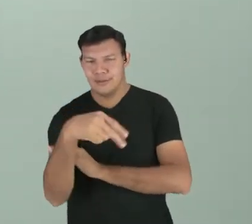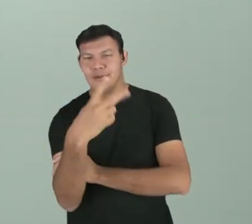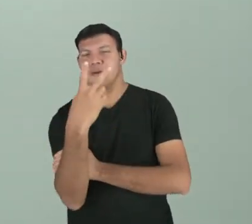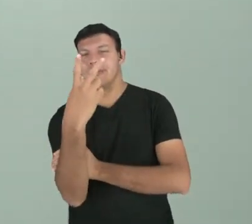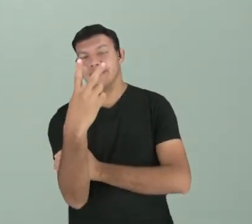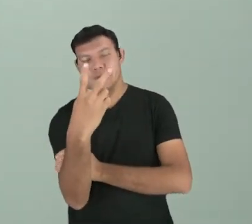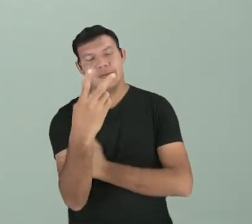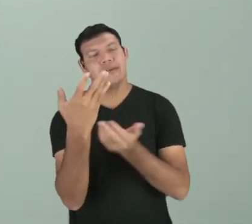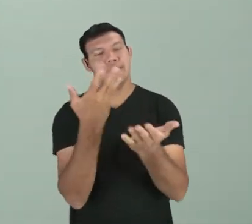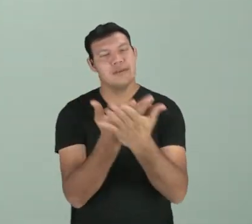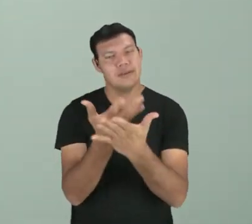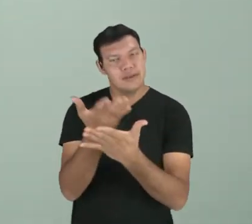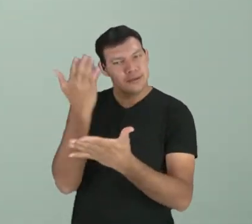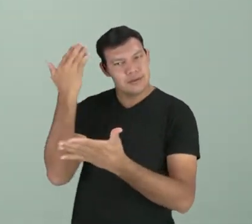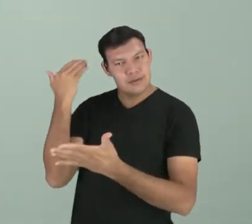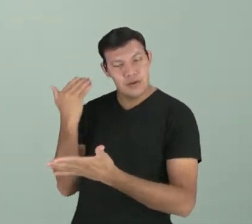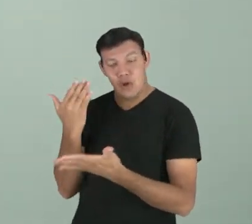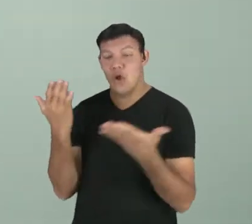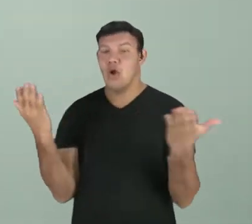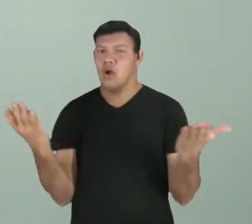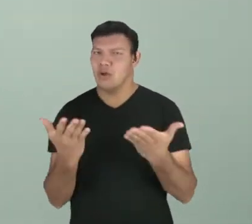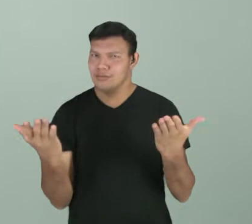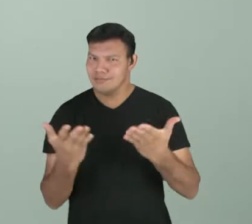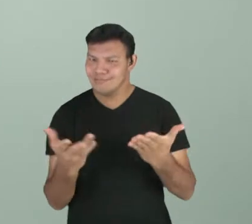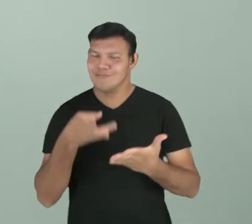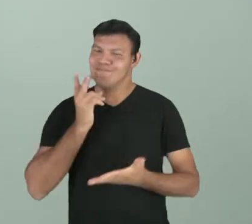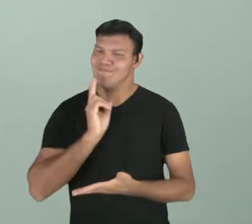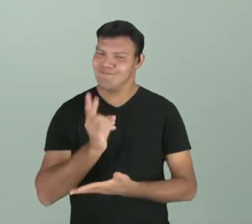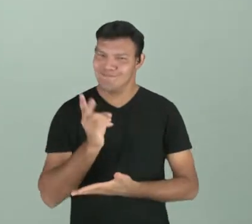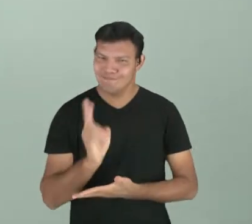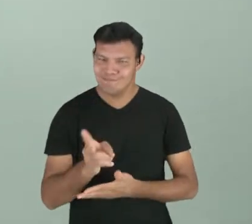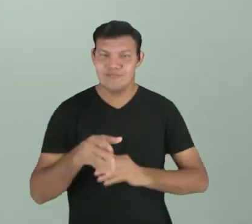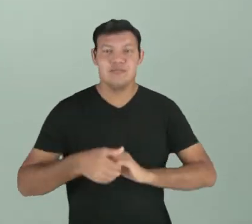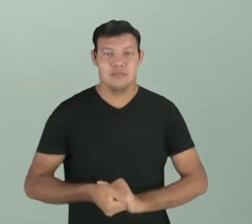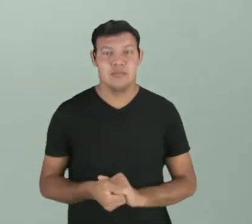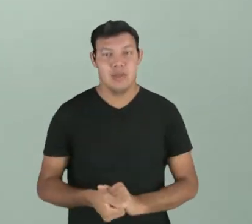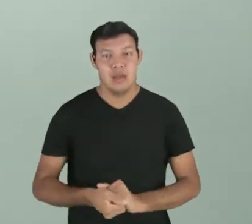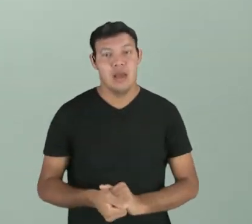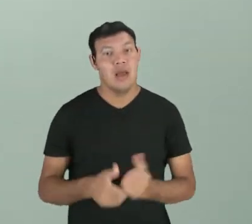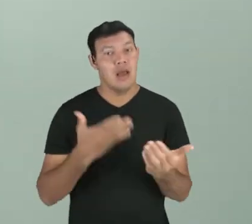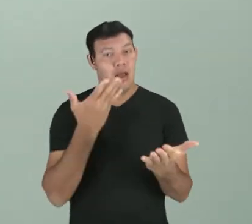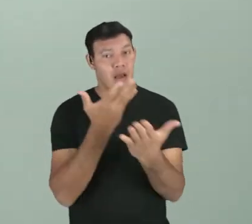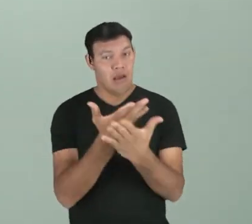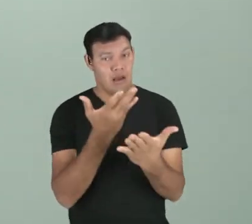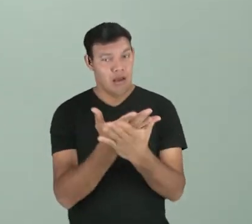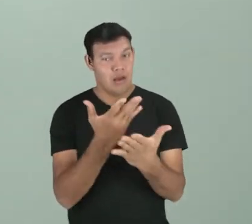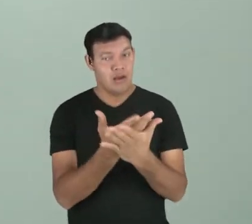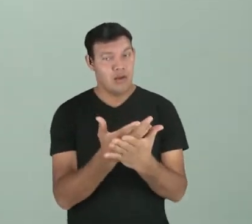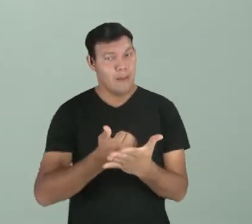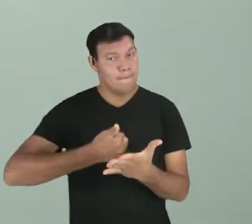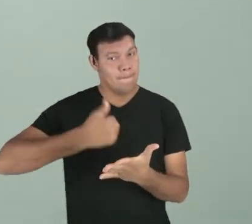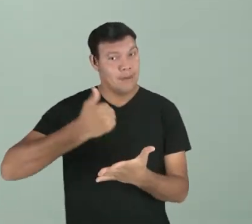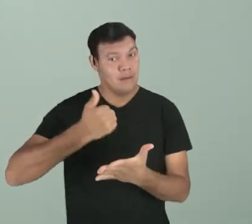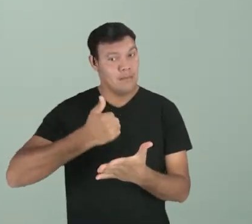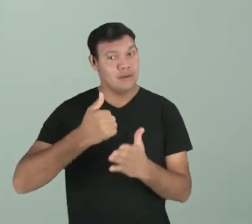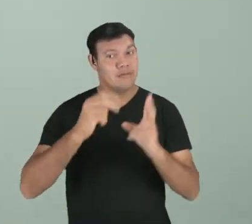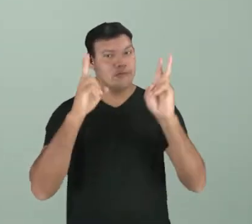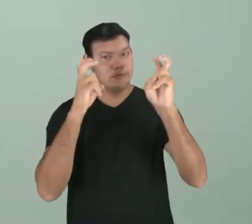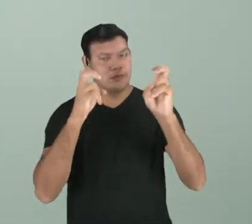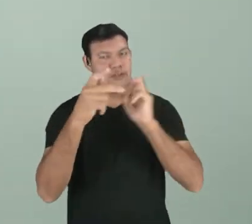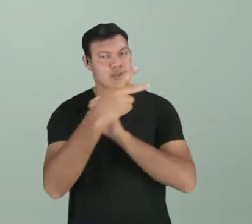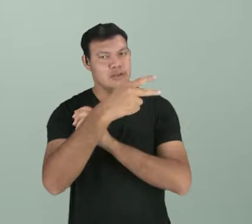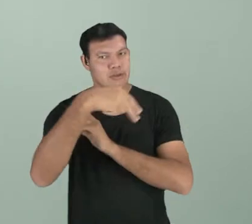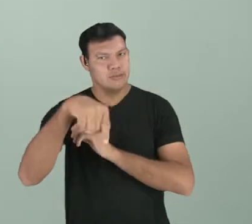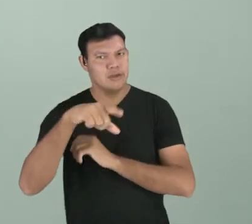aulas anteriores, e hoje vamos sim continuar falando dos pronomes. Lá na primeira aula sobre pronomes, falei para vocês que eles têm